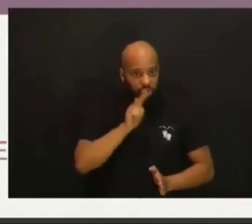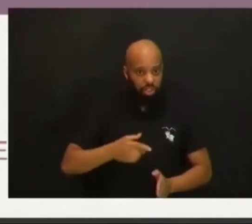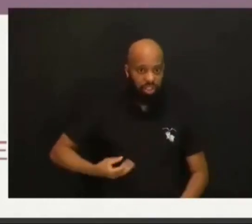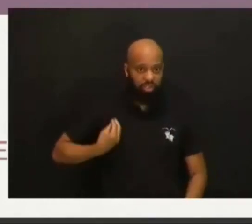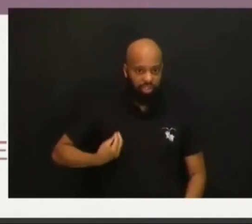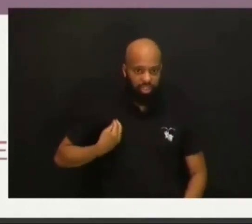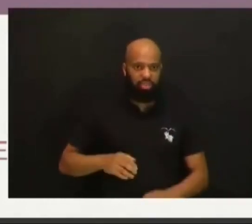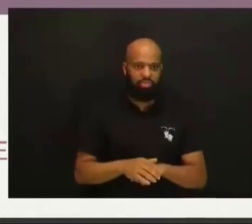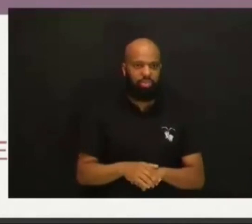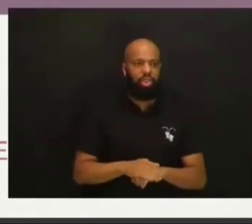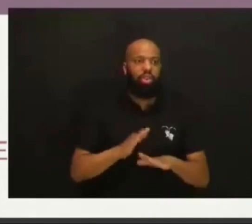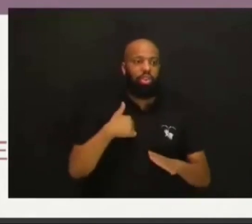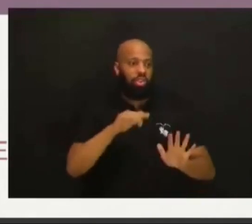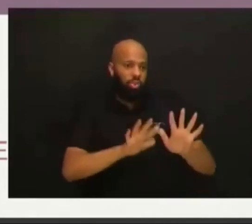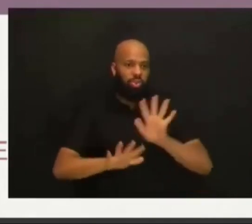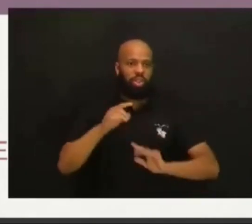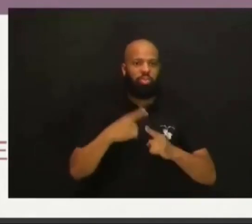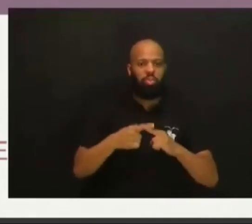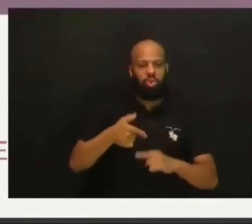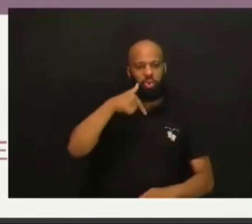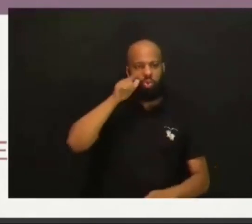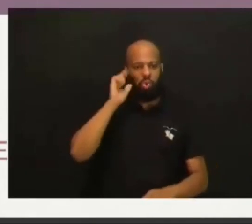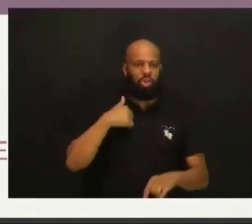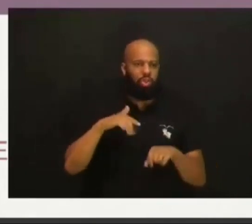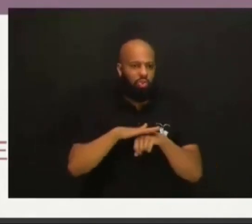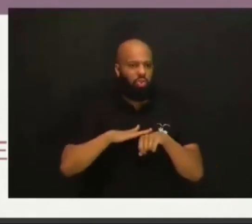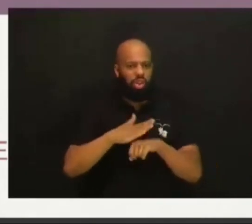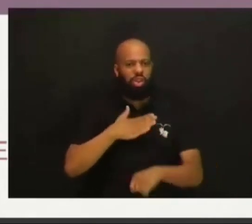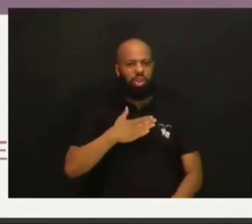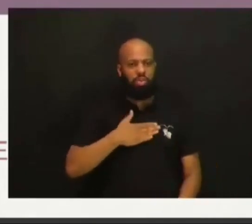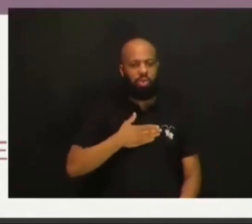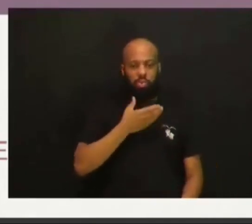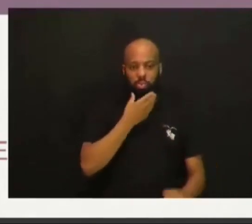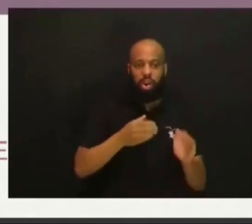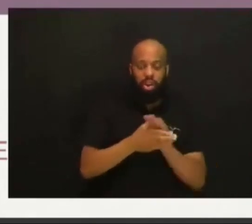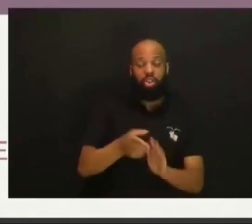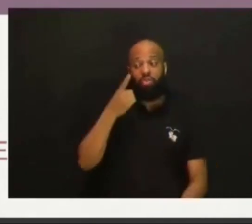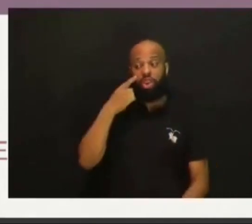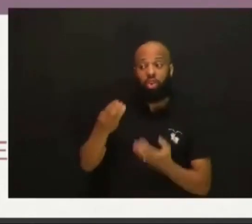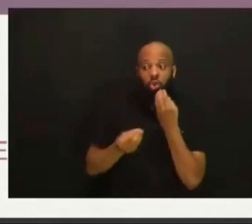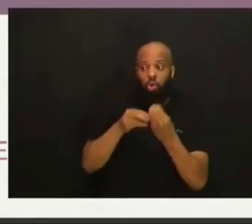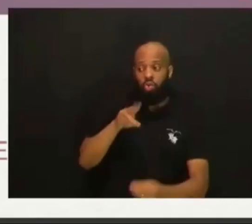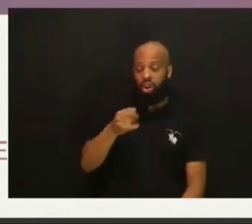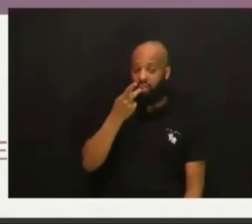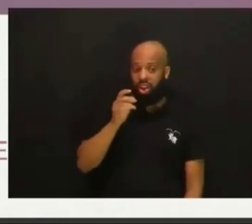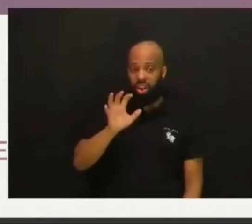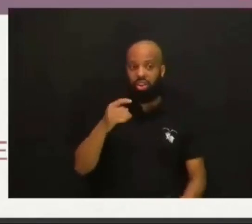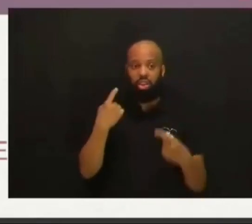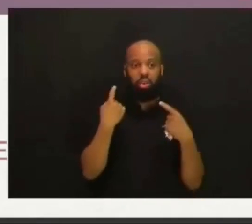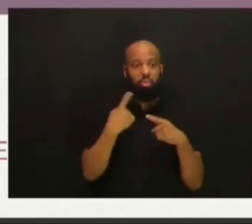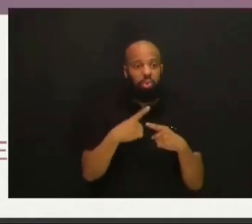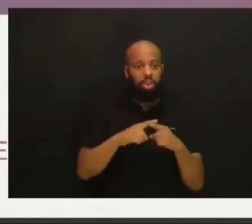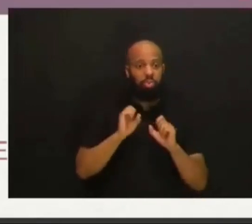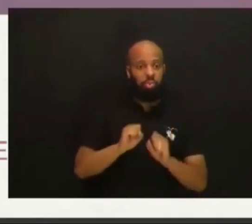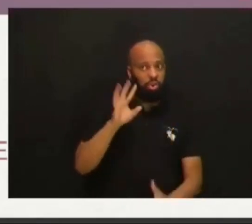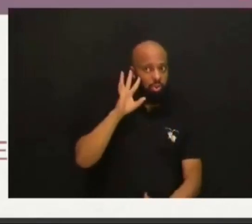tenho cuidado com essas palavras. Ontem ainda conversava com meu marido, ele dizia, veja como você vai falar isso, porque isso pode ser muito mal interpretado,